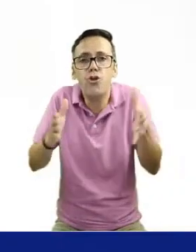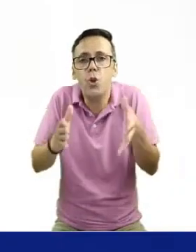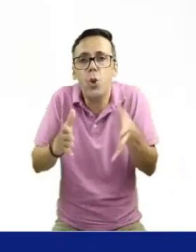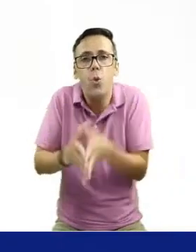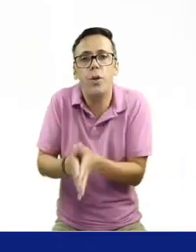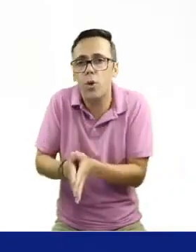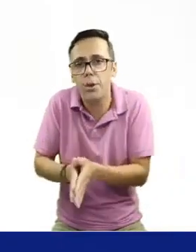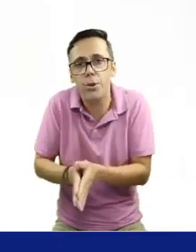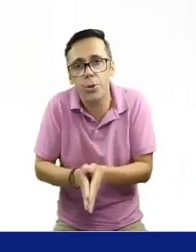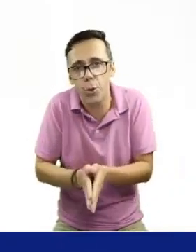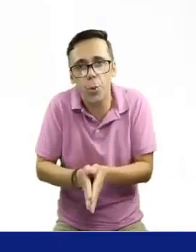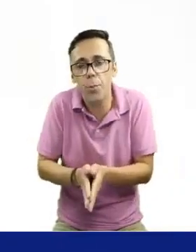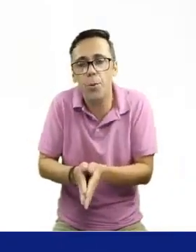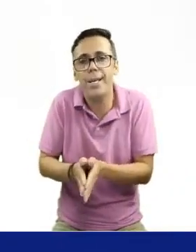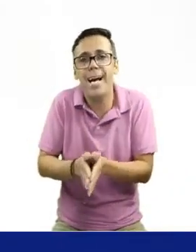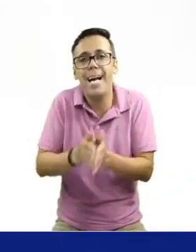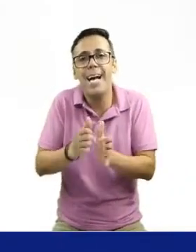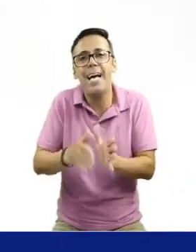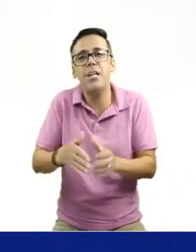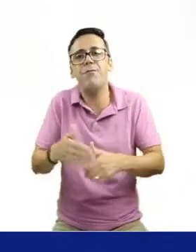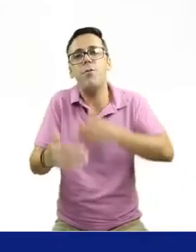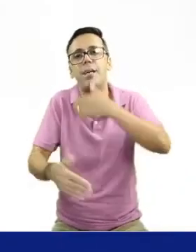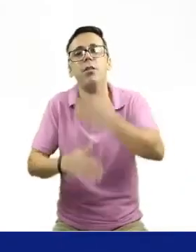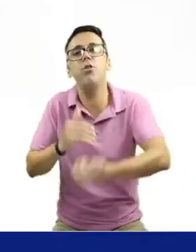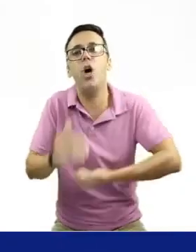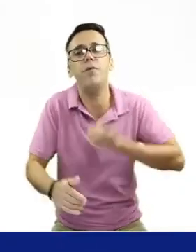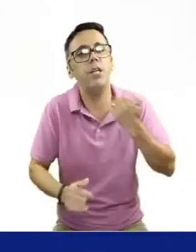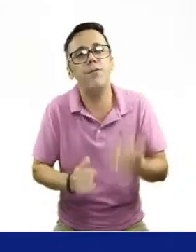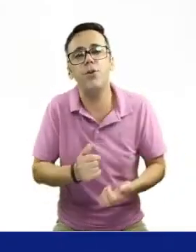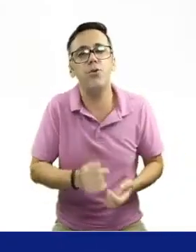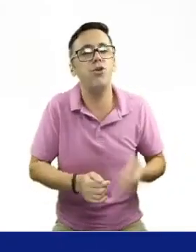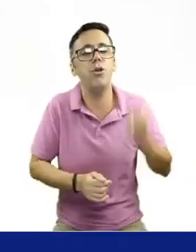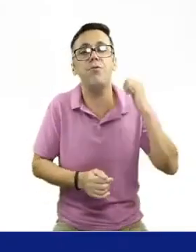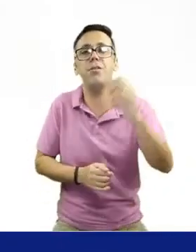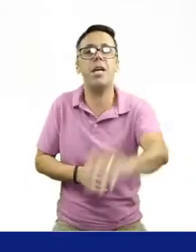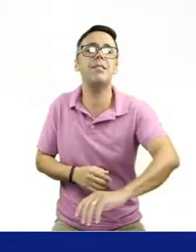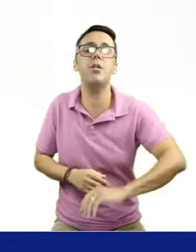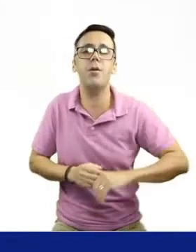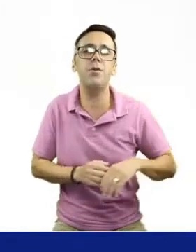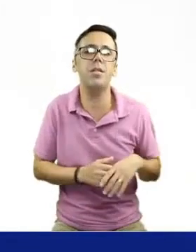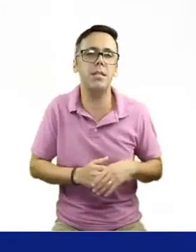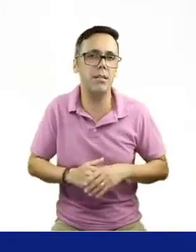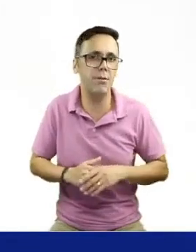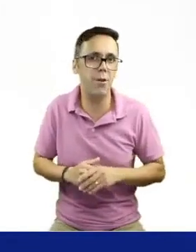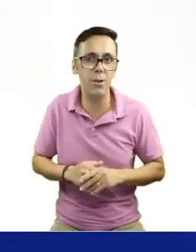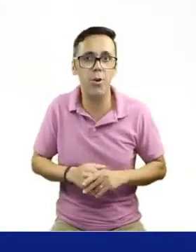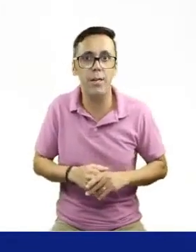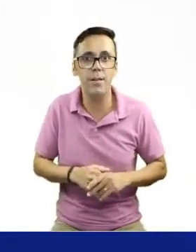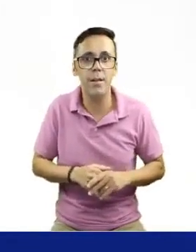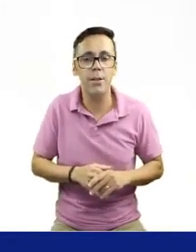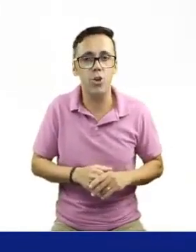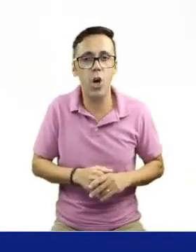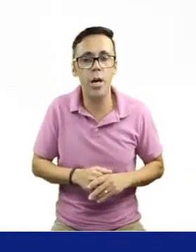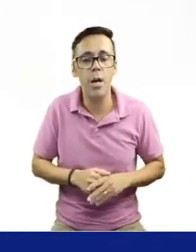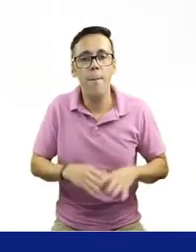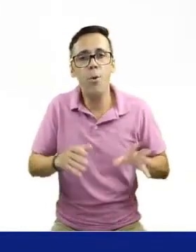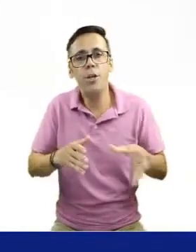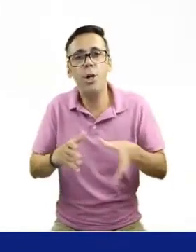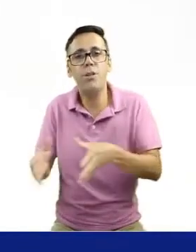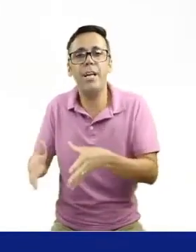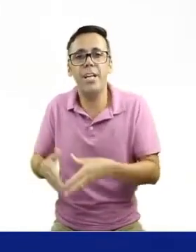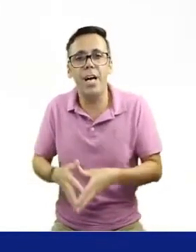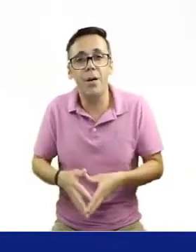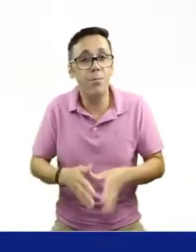vocês continuem comigo no grupo porque a cada informação nova que pô surgiram vem trazendo para vocês essas informações